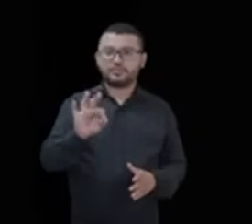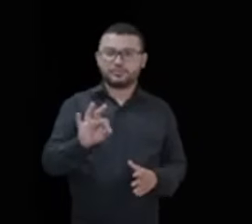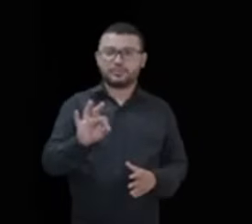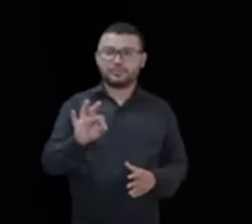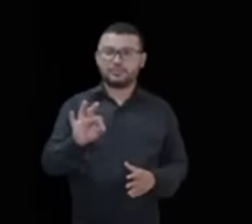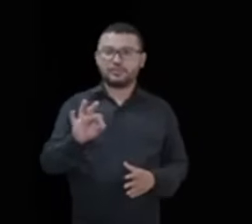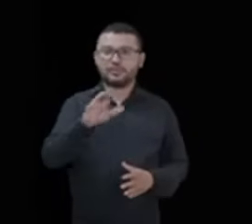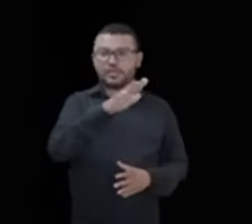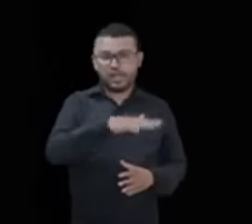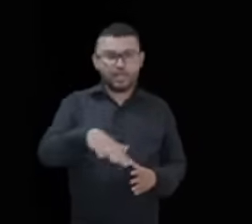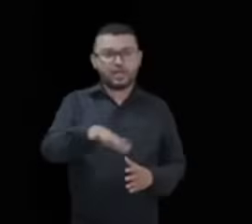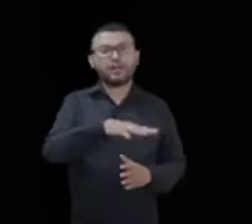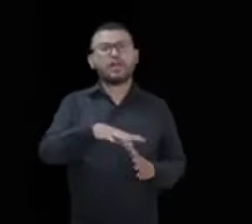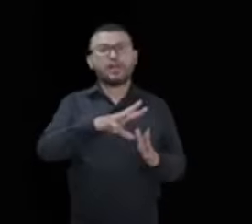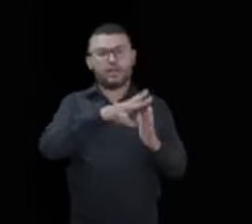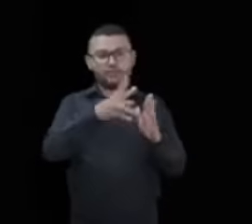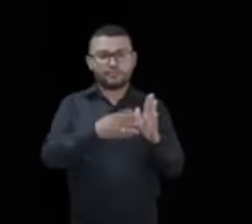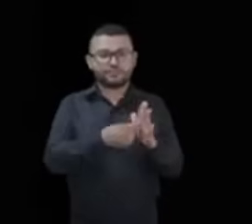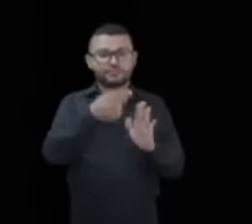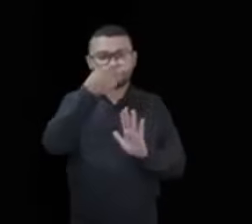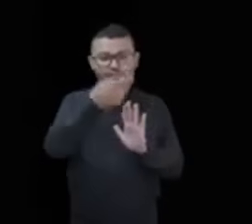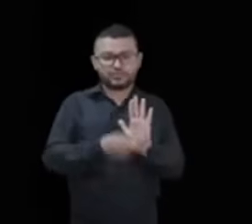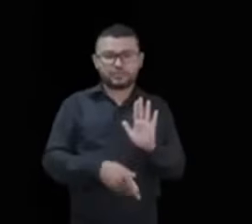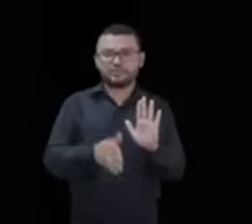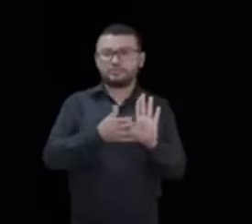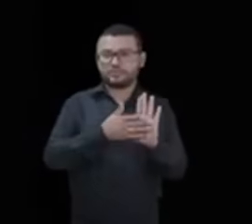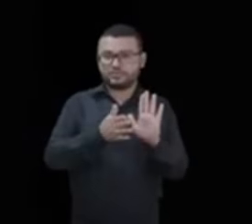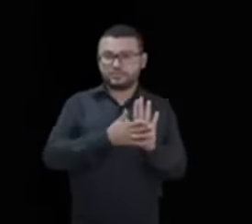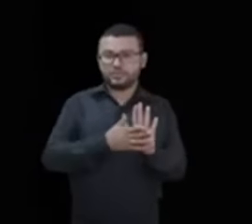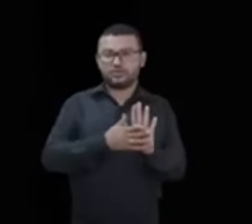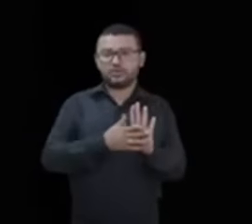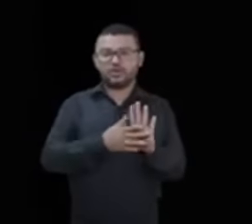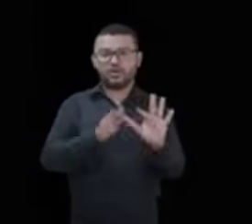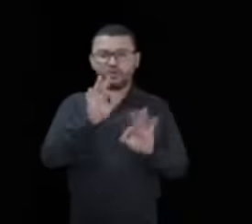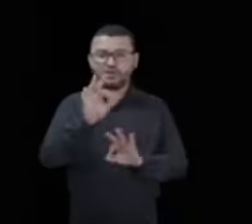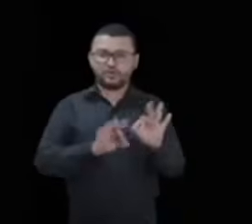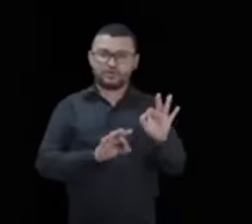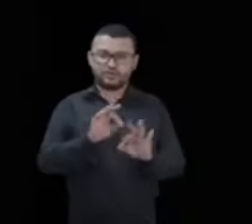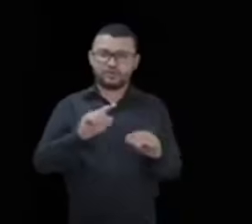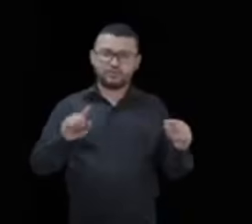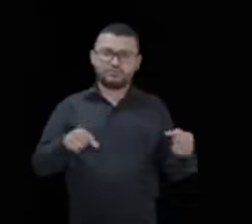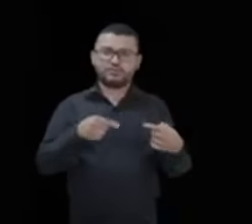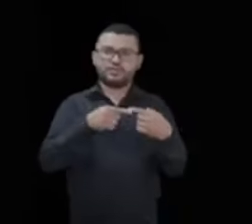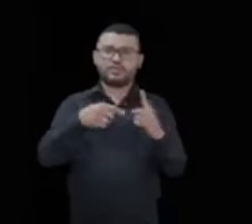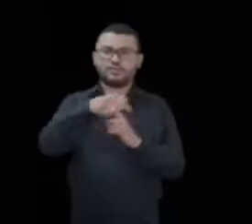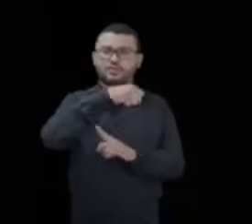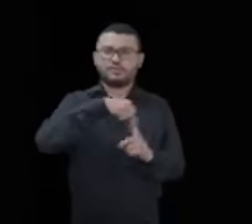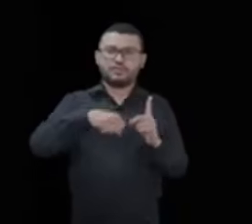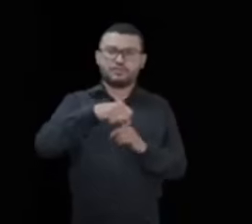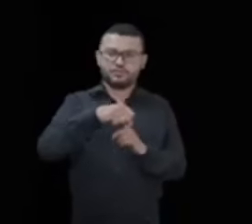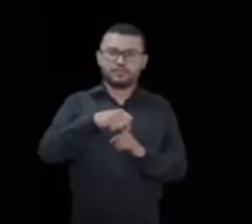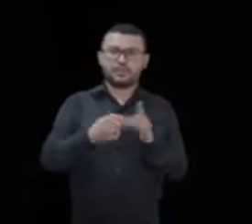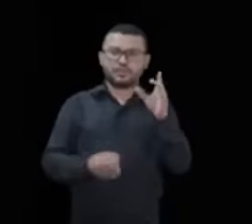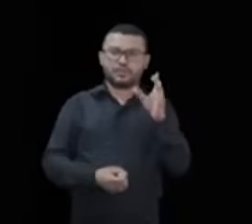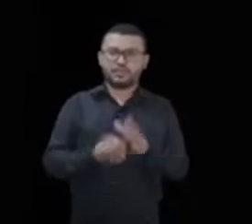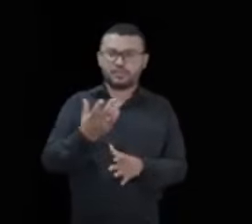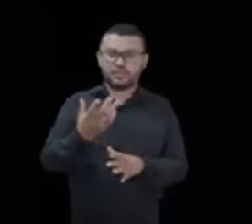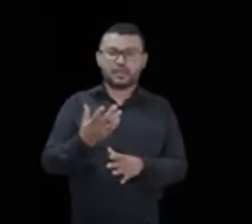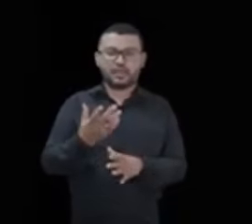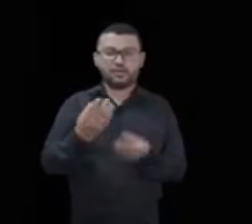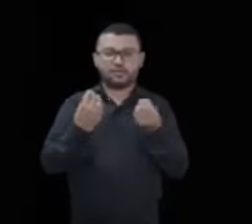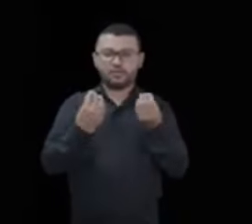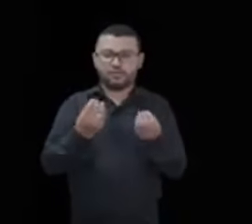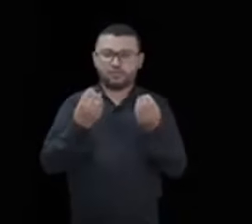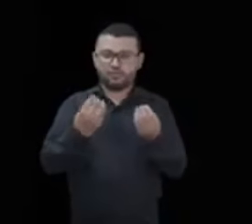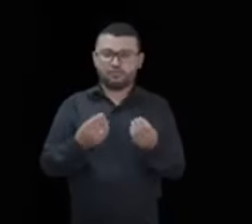região amazônica, temos que formular um programa, temos que formular um projeto e dialogar com a sociedade e criar as condições para